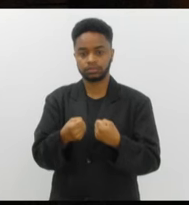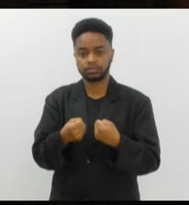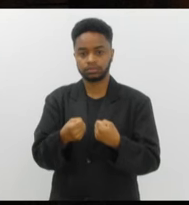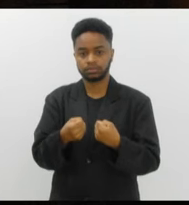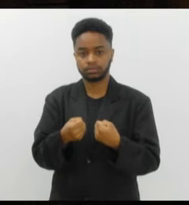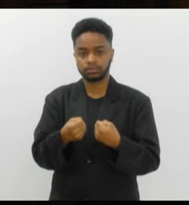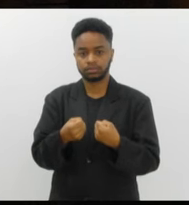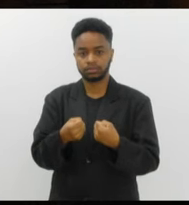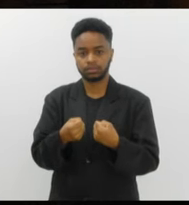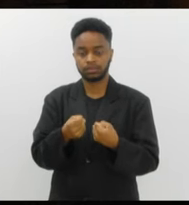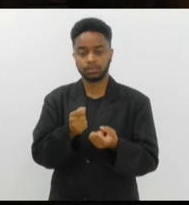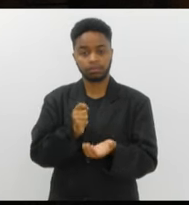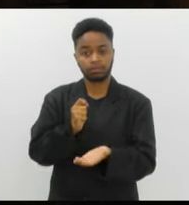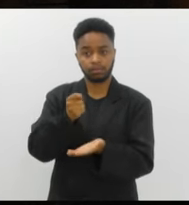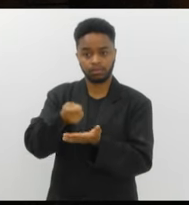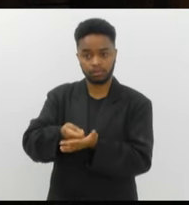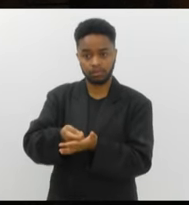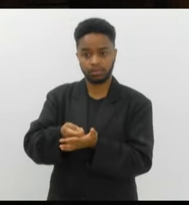o financiamento